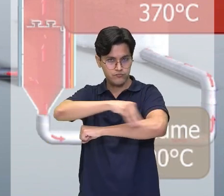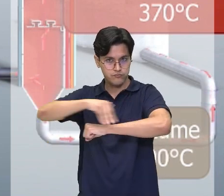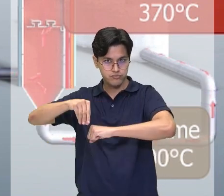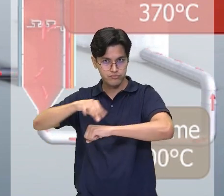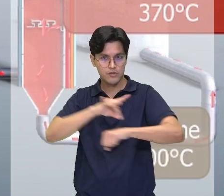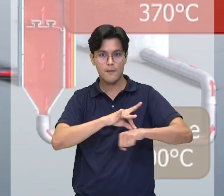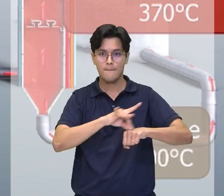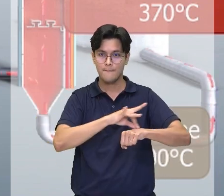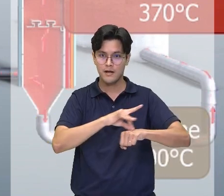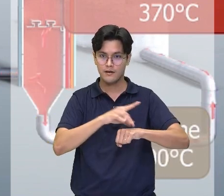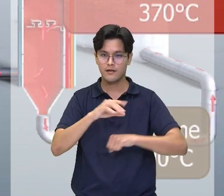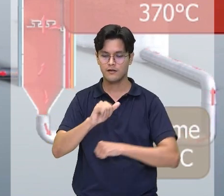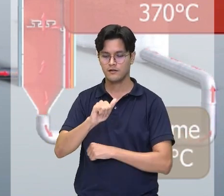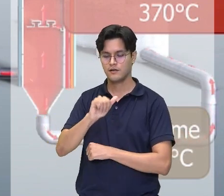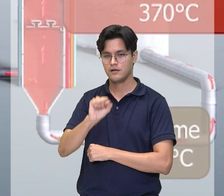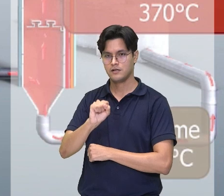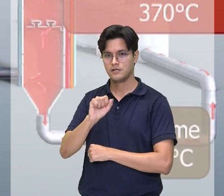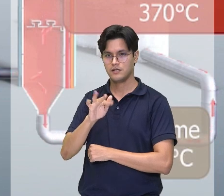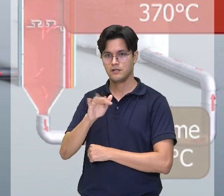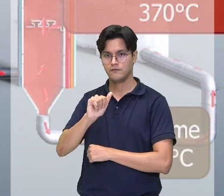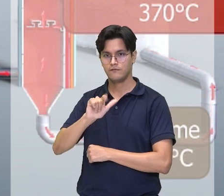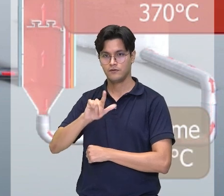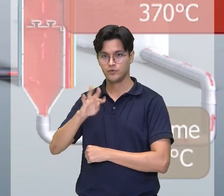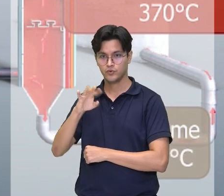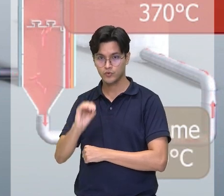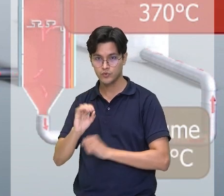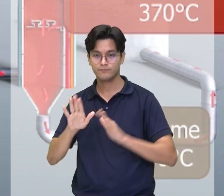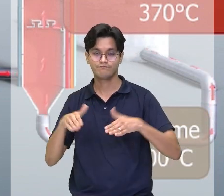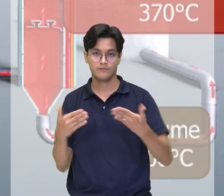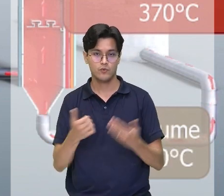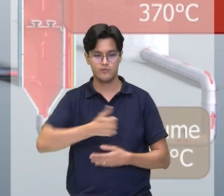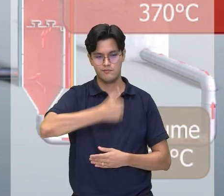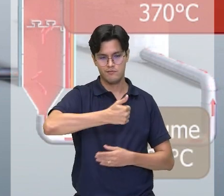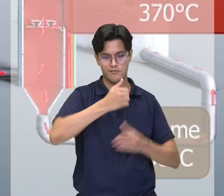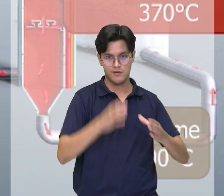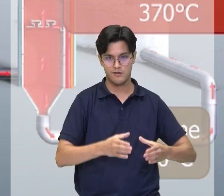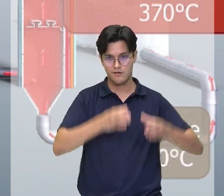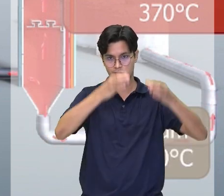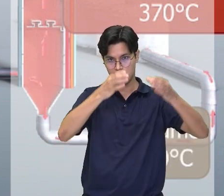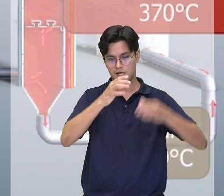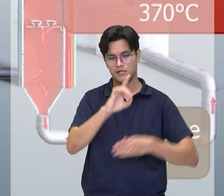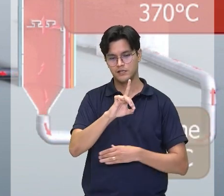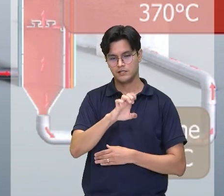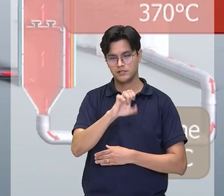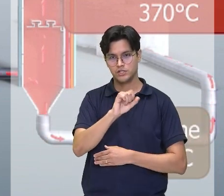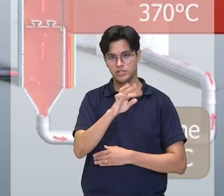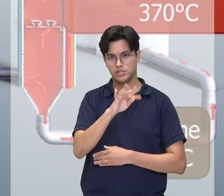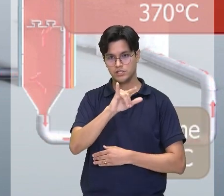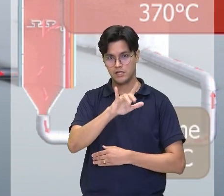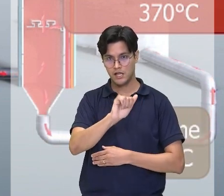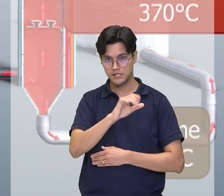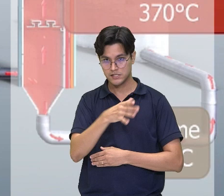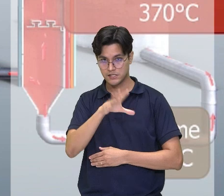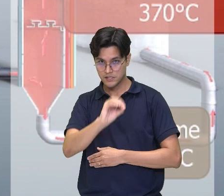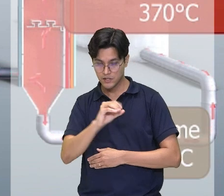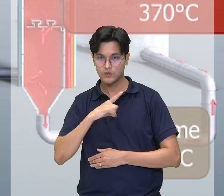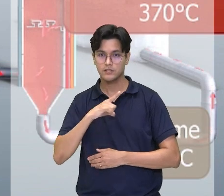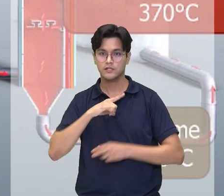durante esse processo, né, dentro da primeira destilação, onde nós temos a extração dos nossos